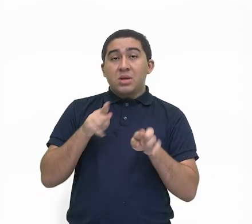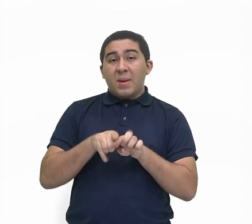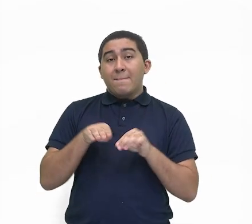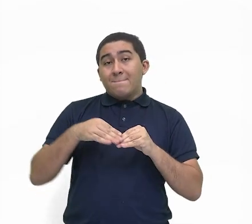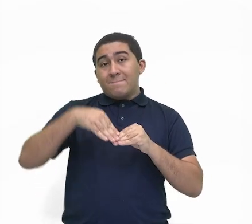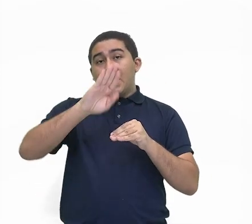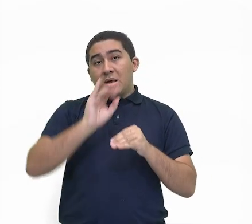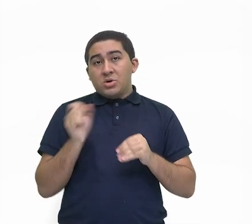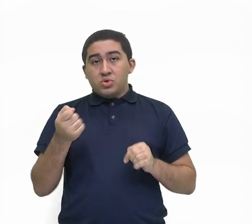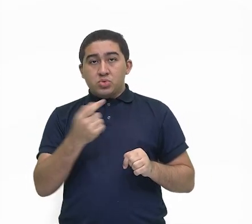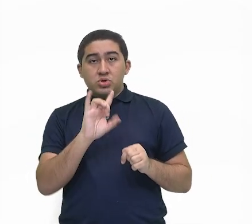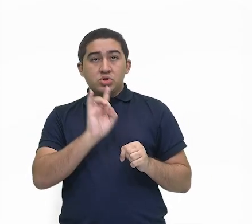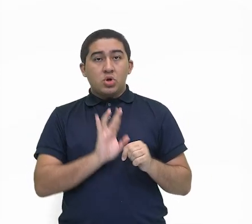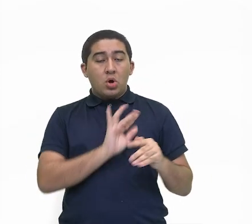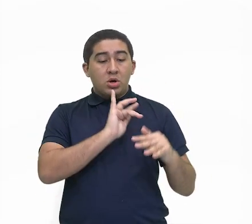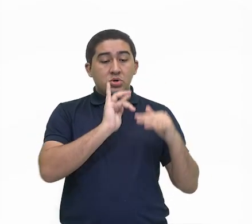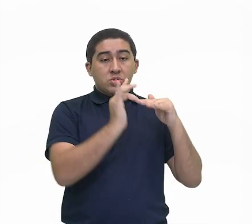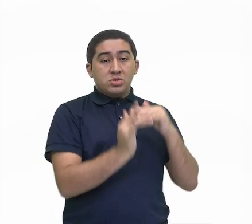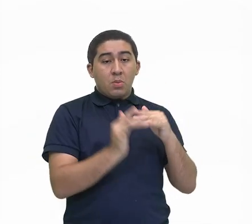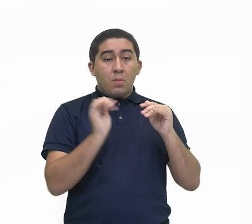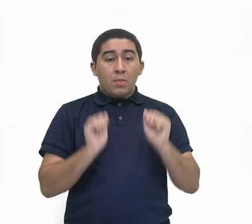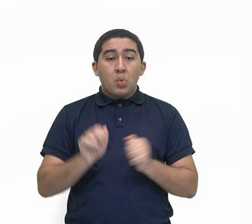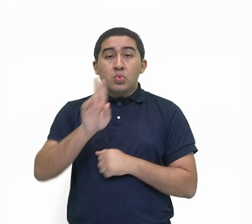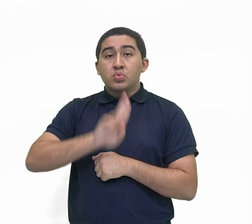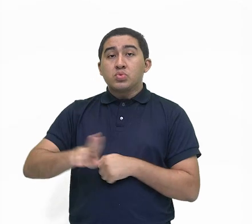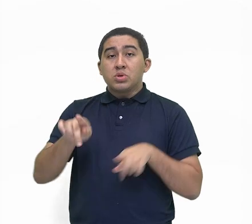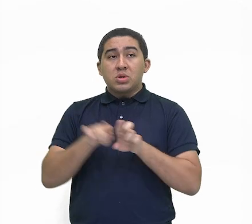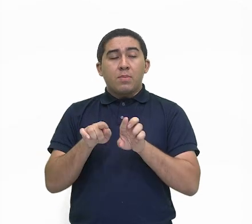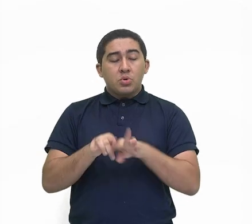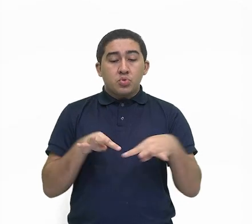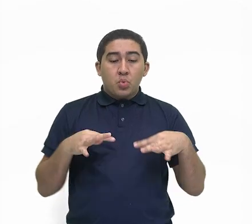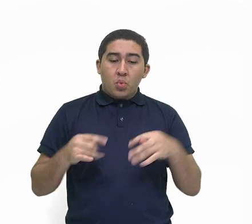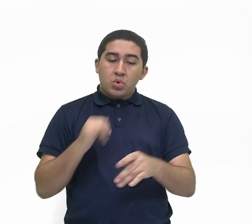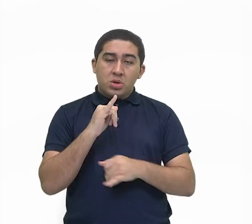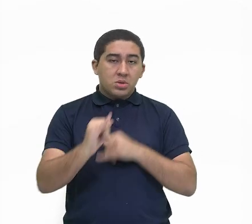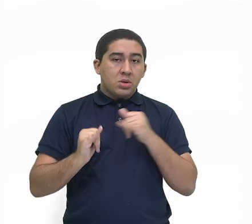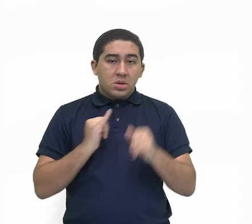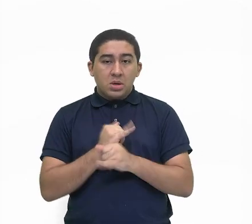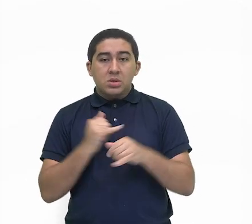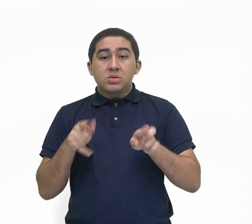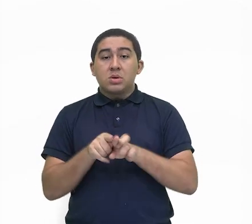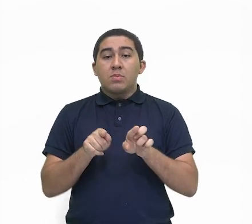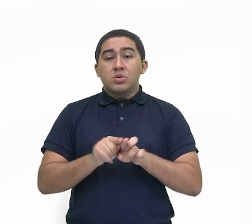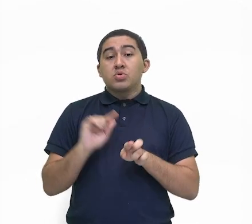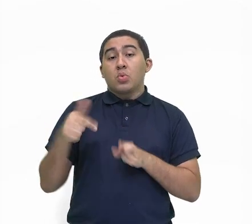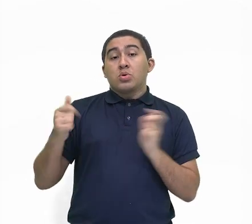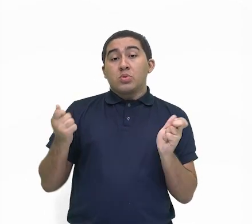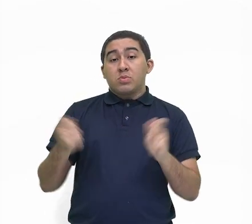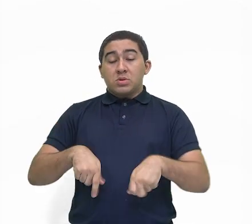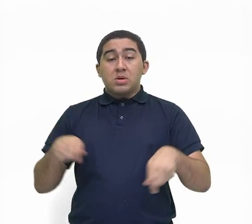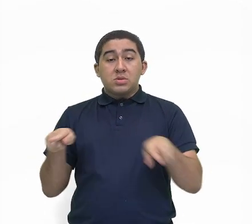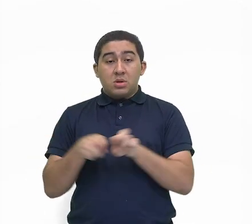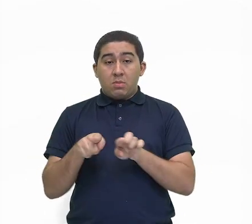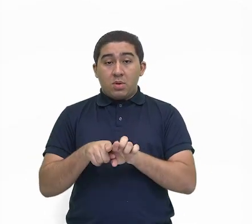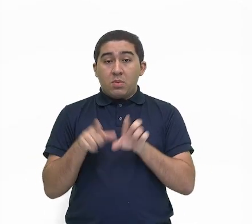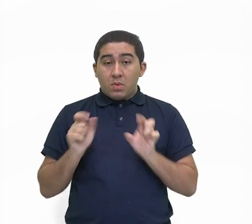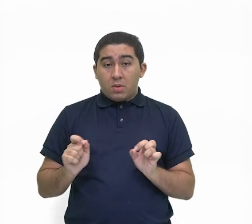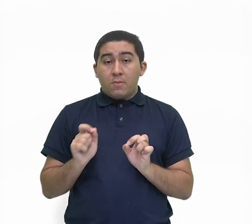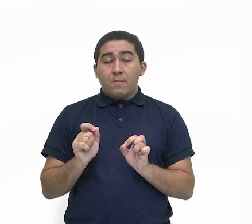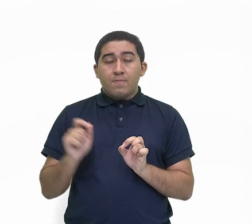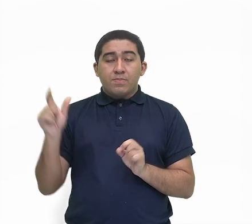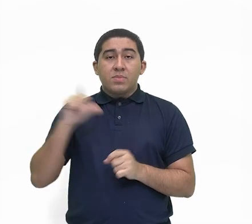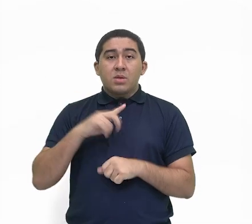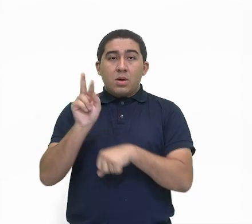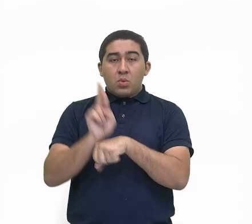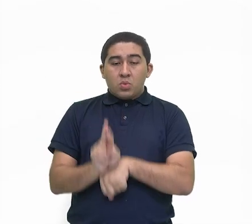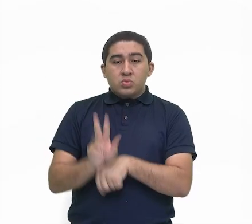rede social, né? Você pode usar aí toda a internet, né, e de outras formas também, né, de